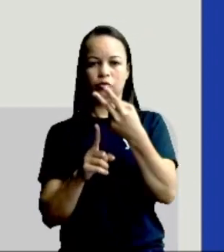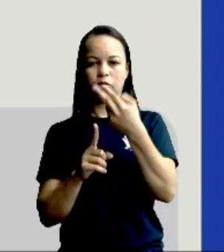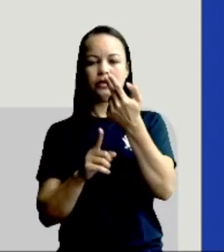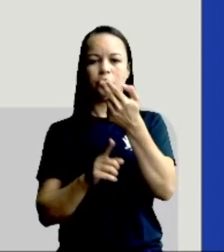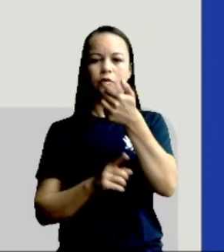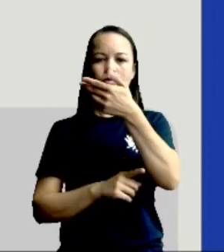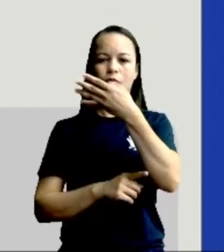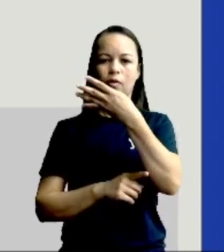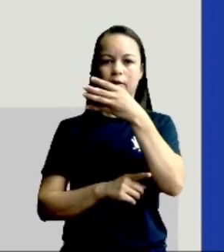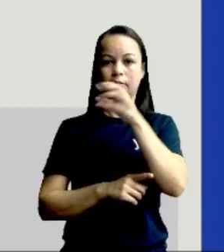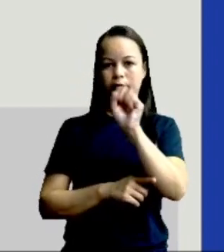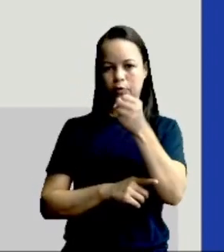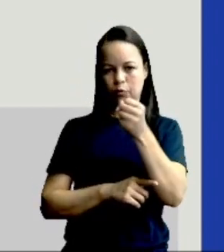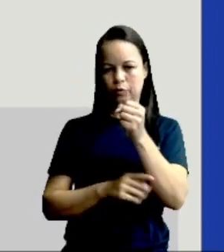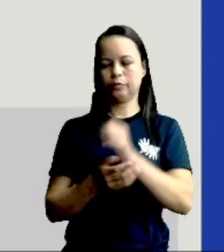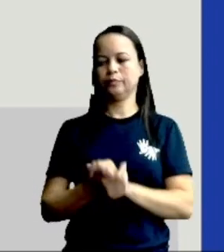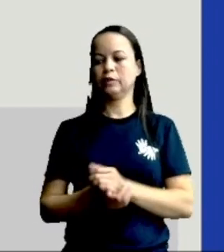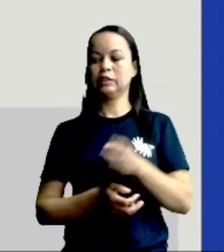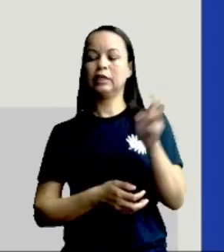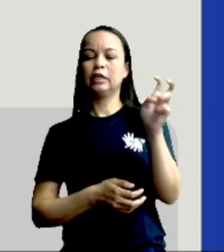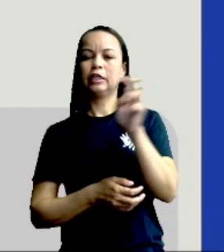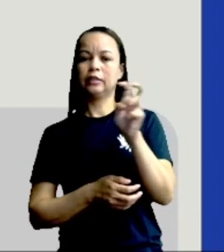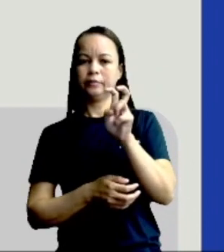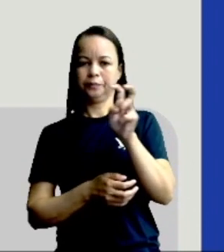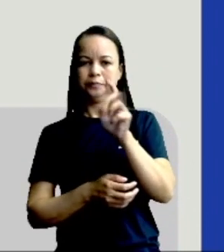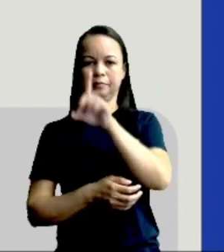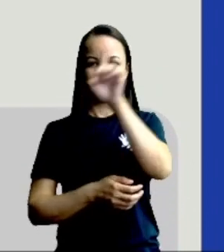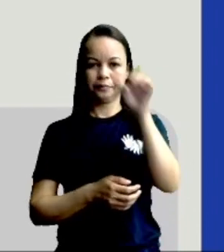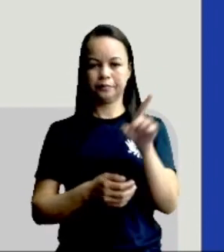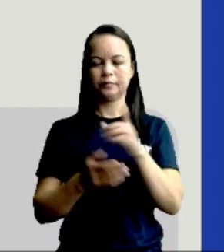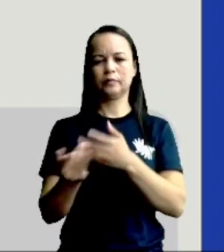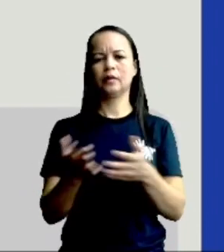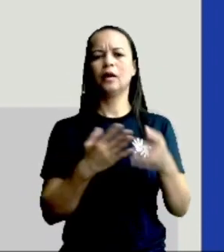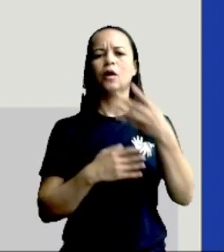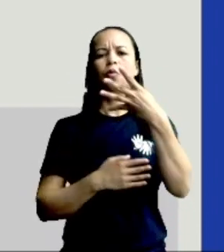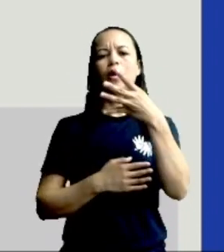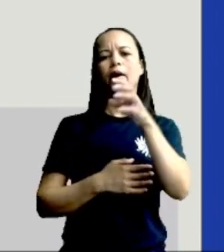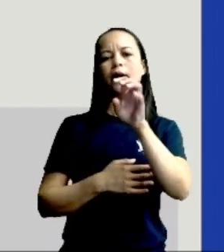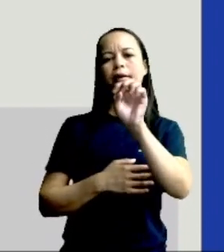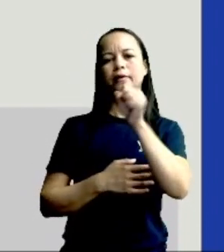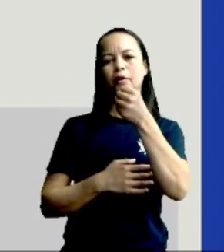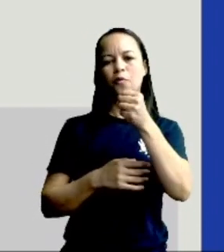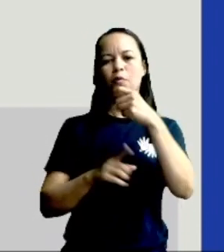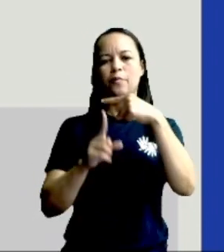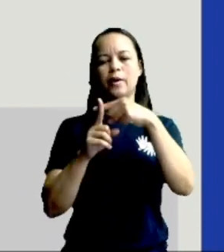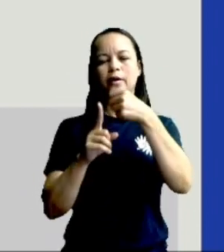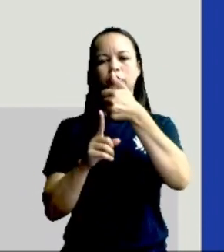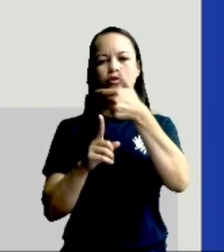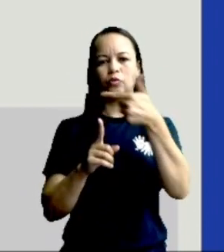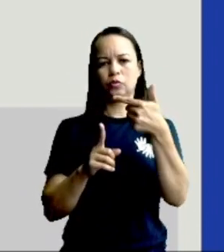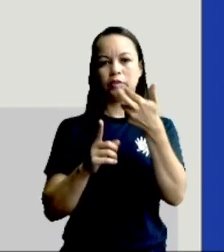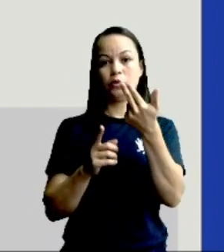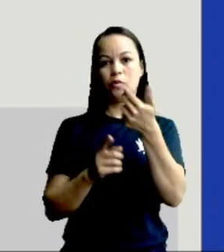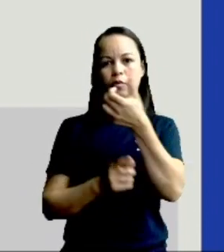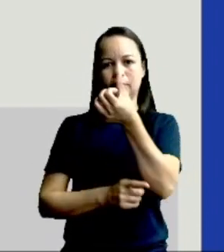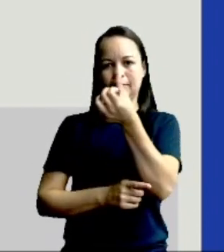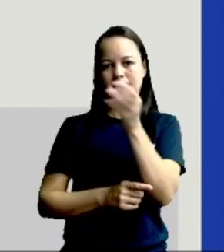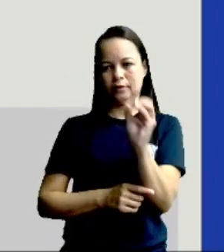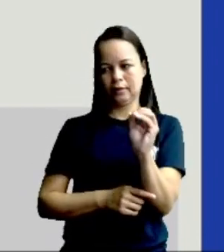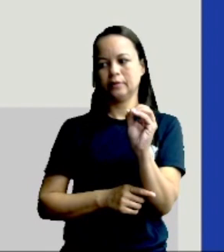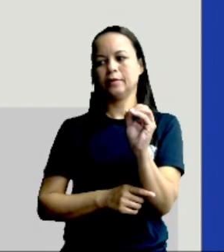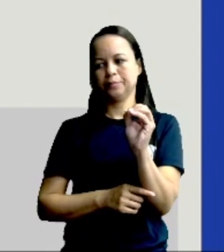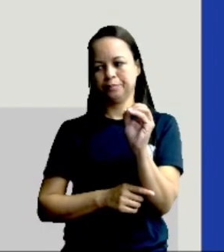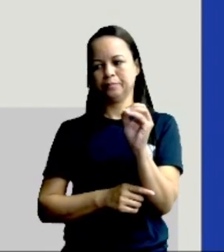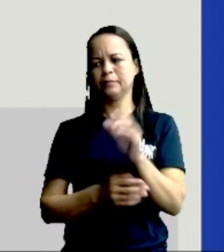embora para o quinto dia. 48 mais 12, que é igual a 60. Presta bem atenção